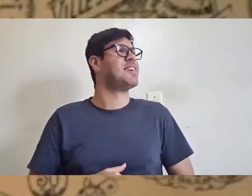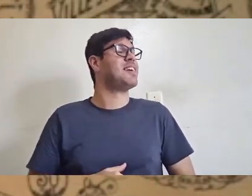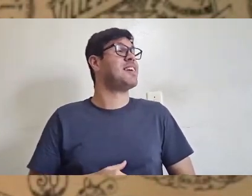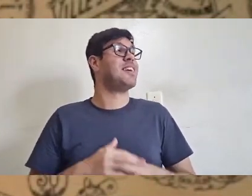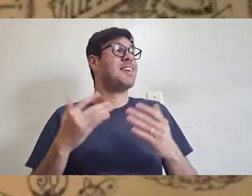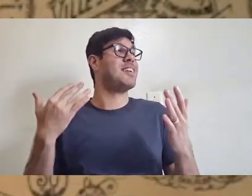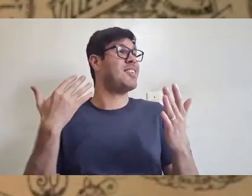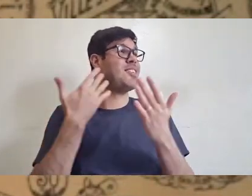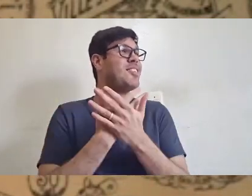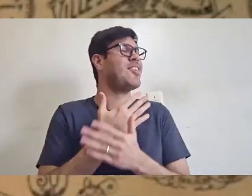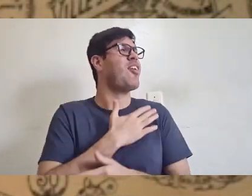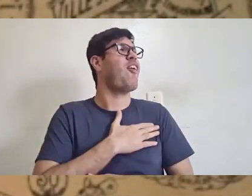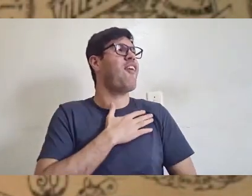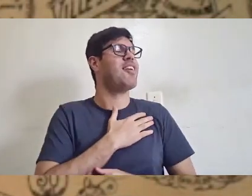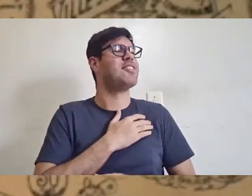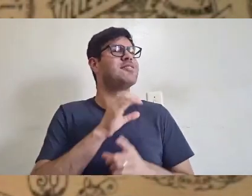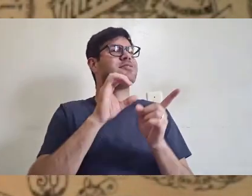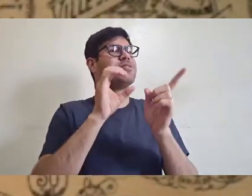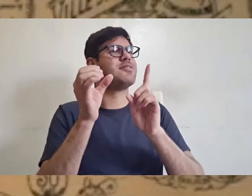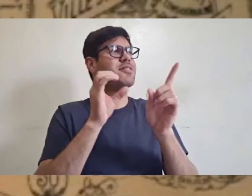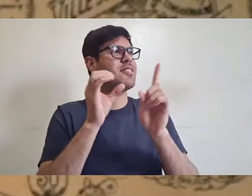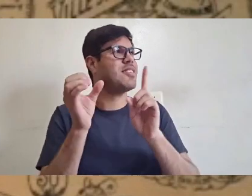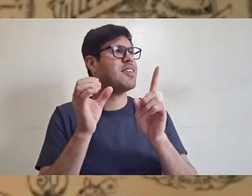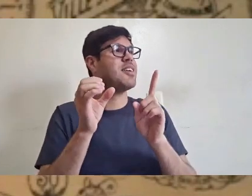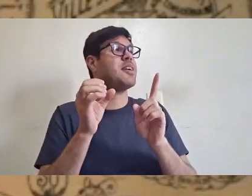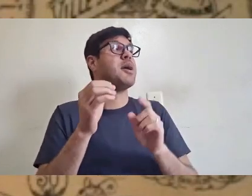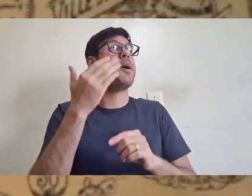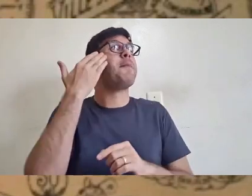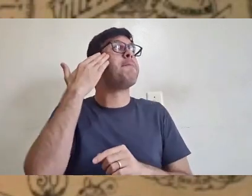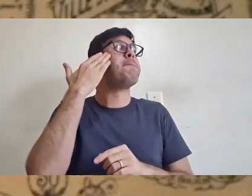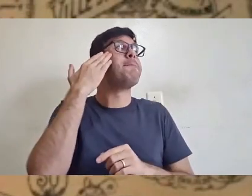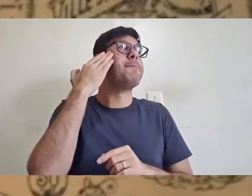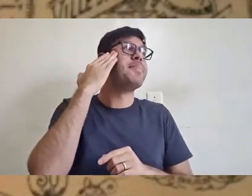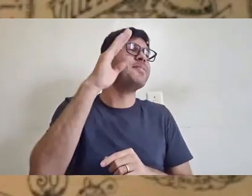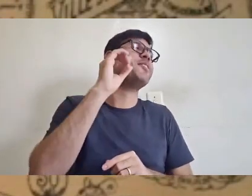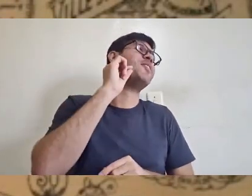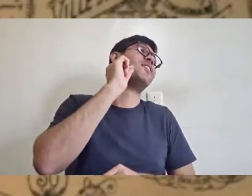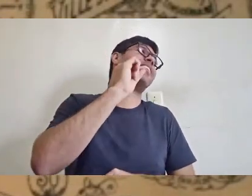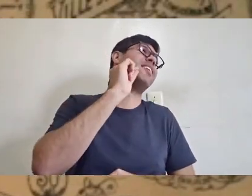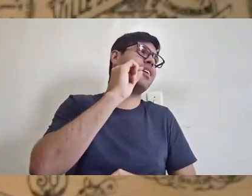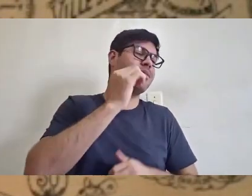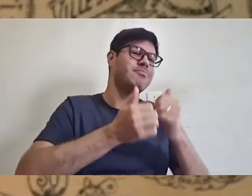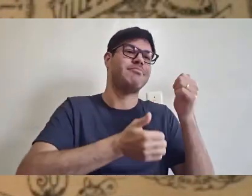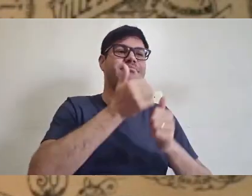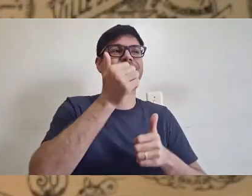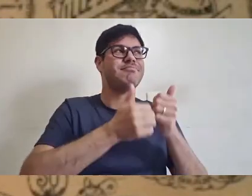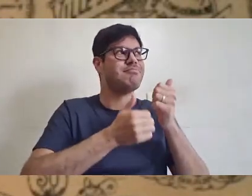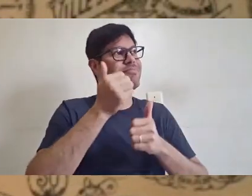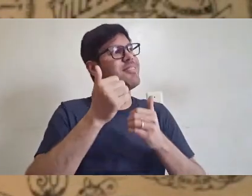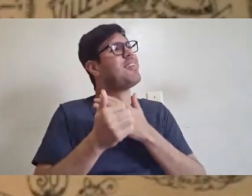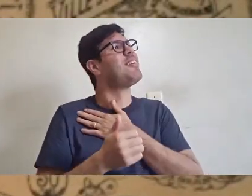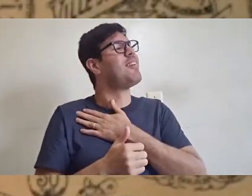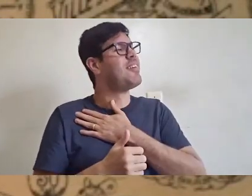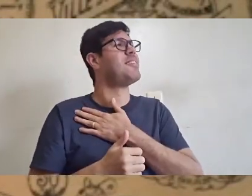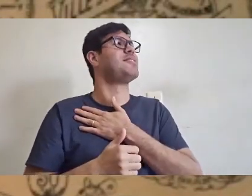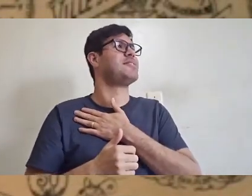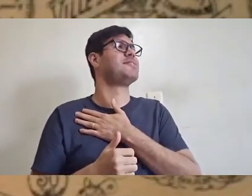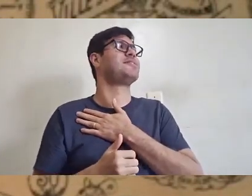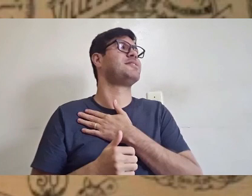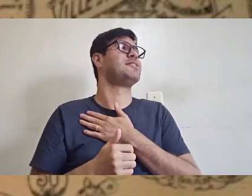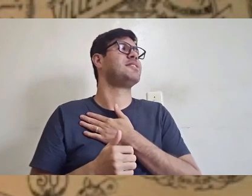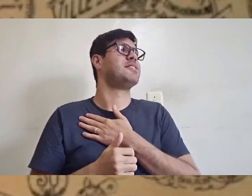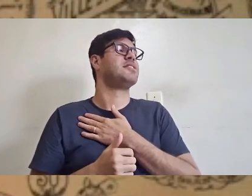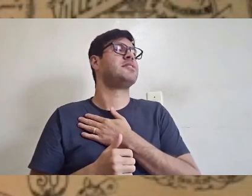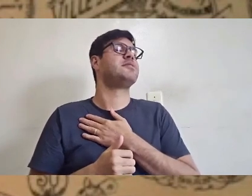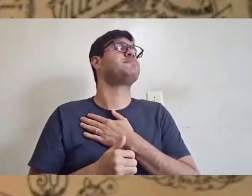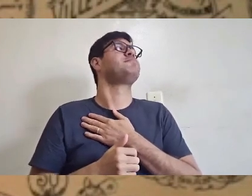rádio, né? Principalmente programação esportiva. Nós gostamos. Eu acompanho as emissoras da região aí